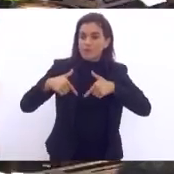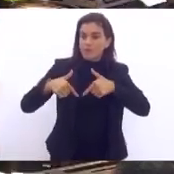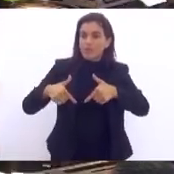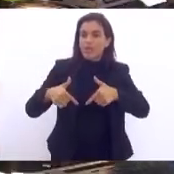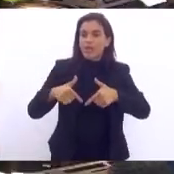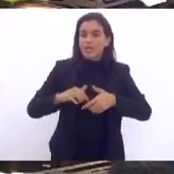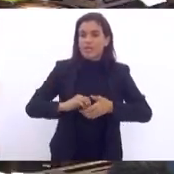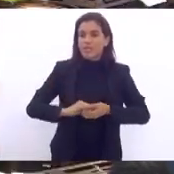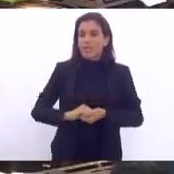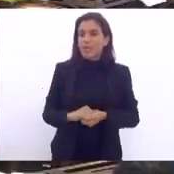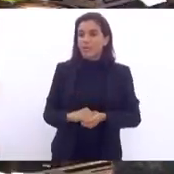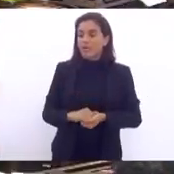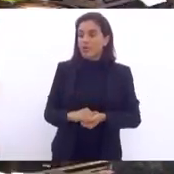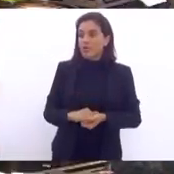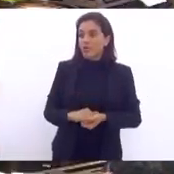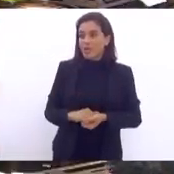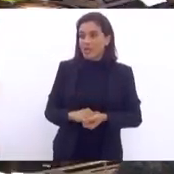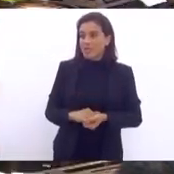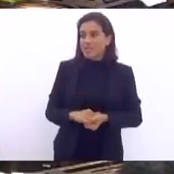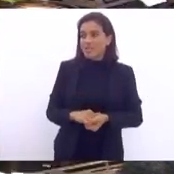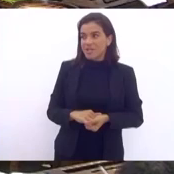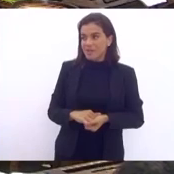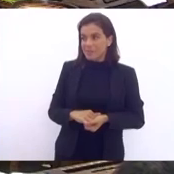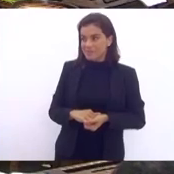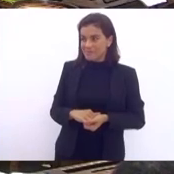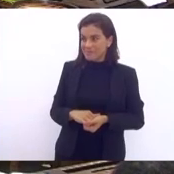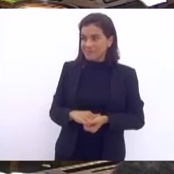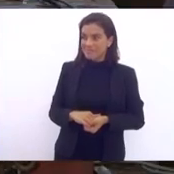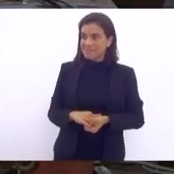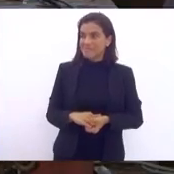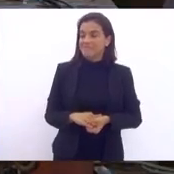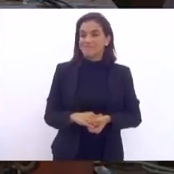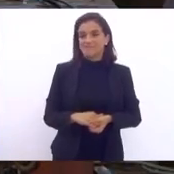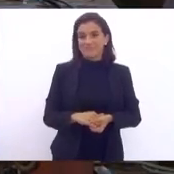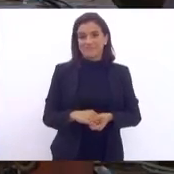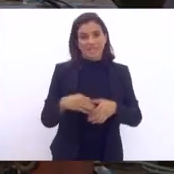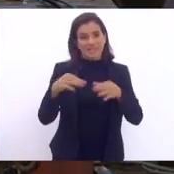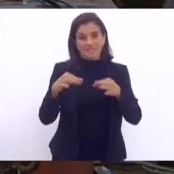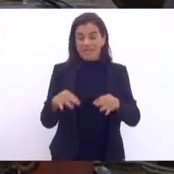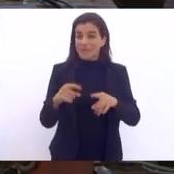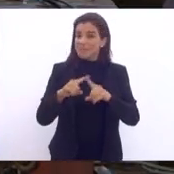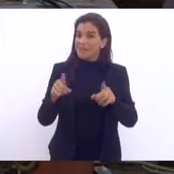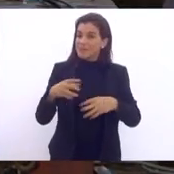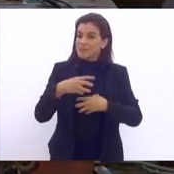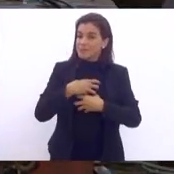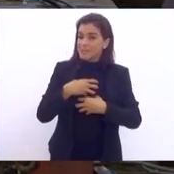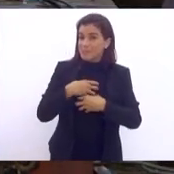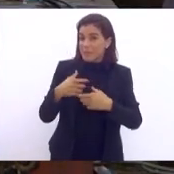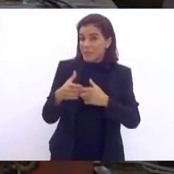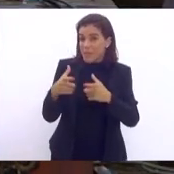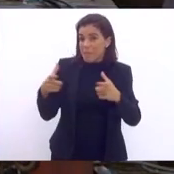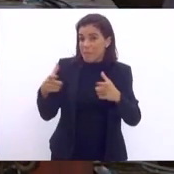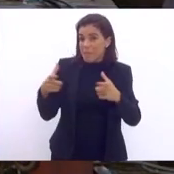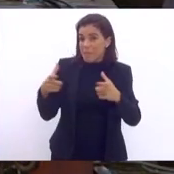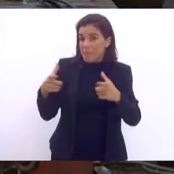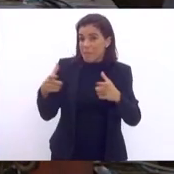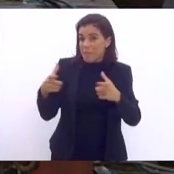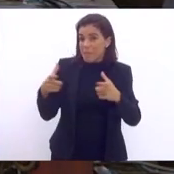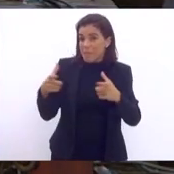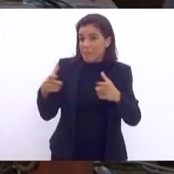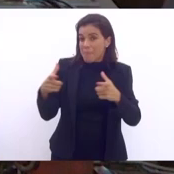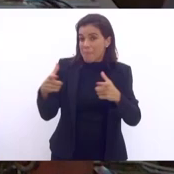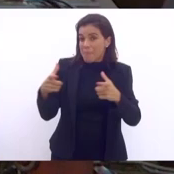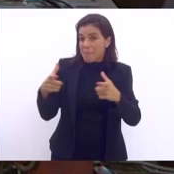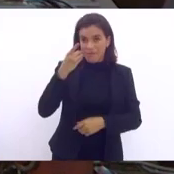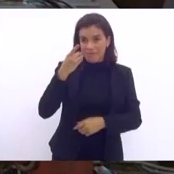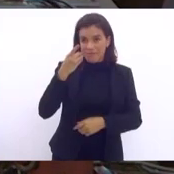Está completamente correto, Gualberto, mas o sentimento da maioria da casa, e se não me corrigem, se